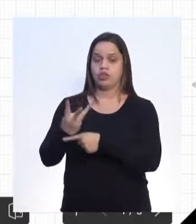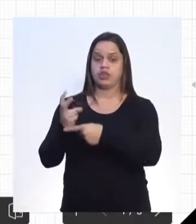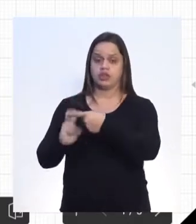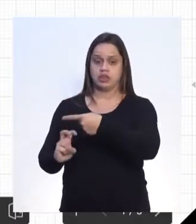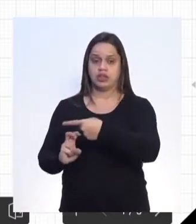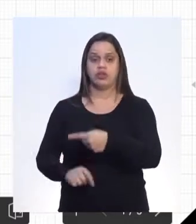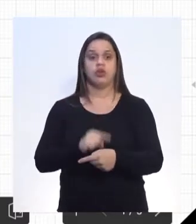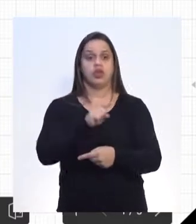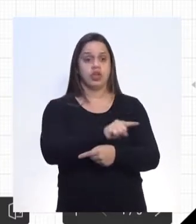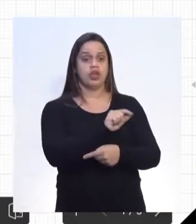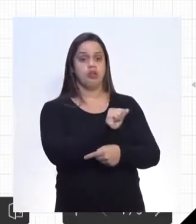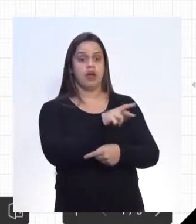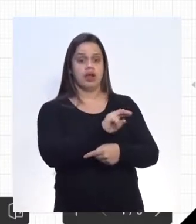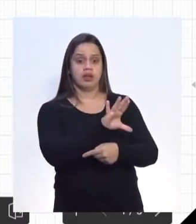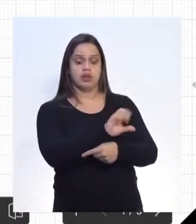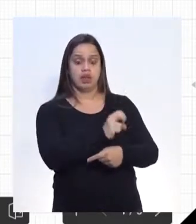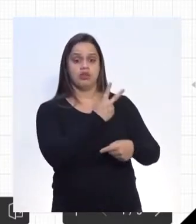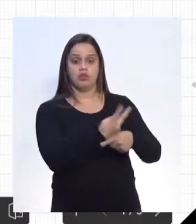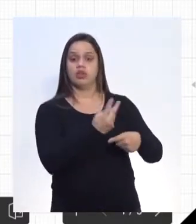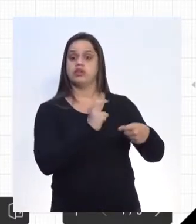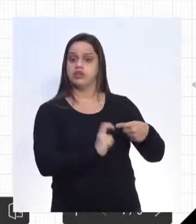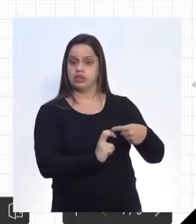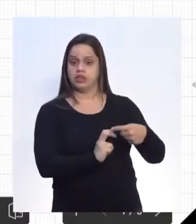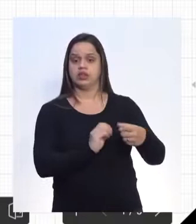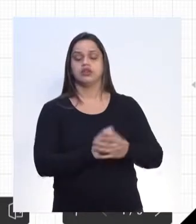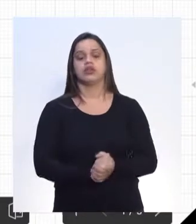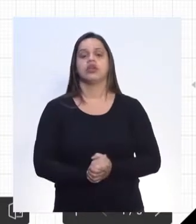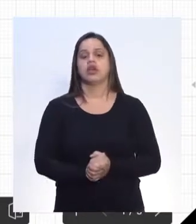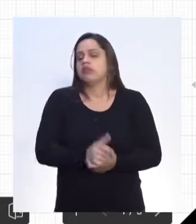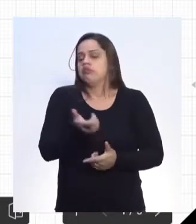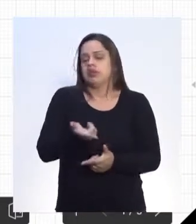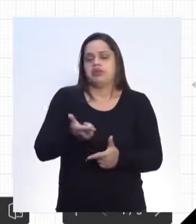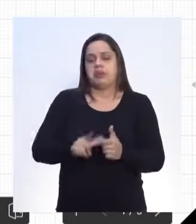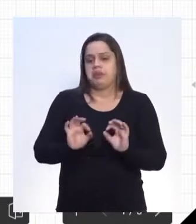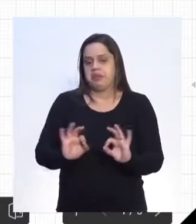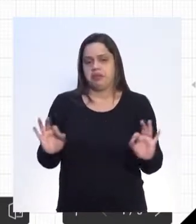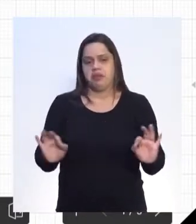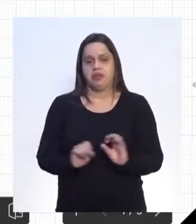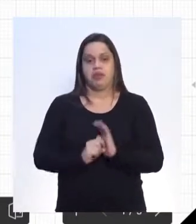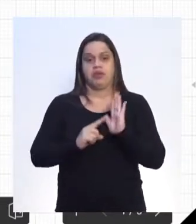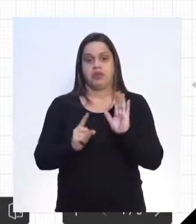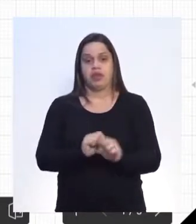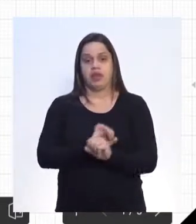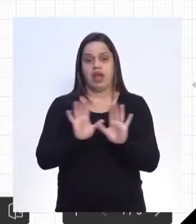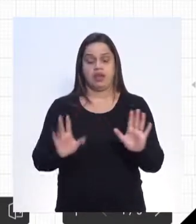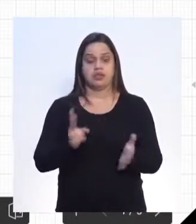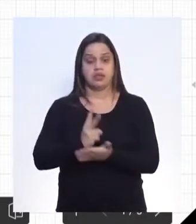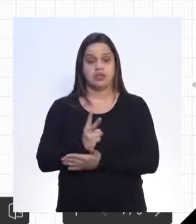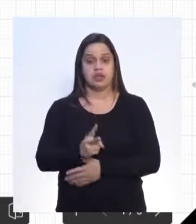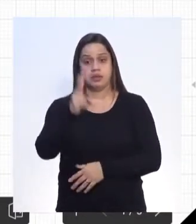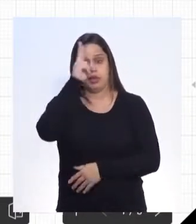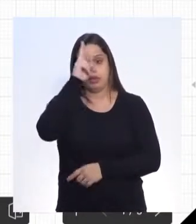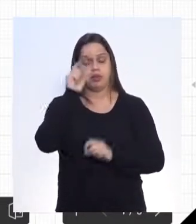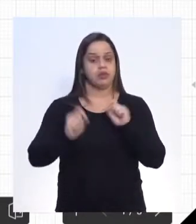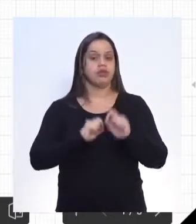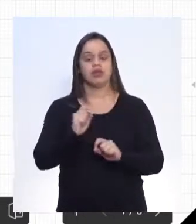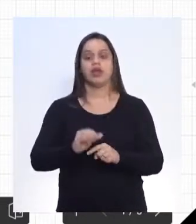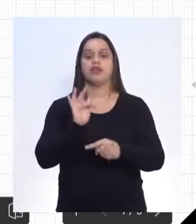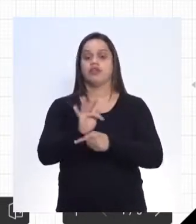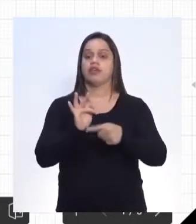assentou 2/5. Tá? Também, sem muito problema, tá ok? Sempre lembrando, tá? Da